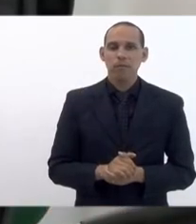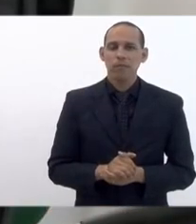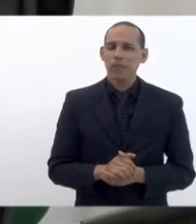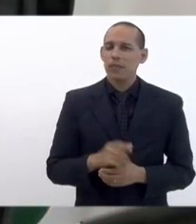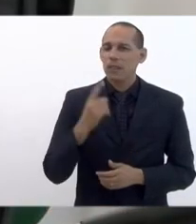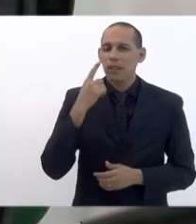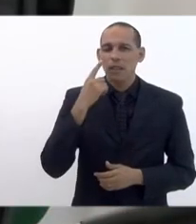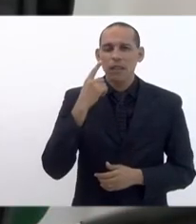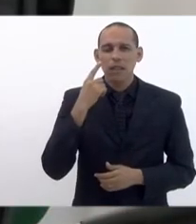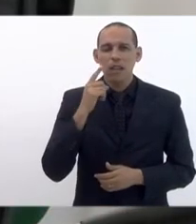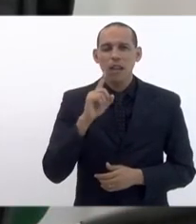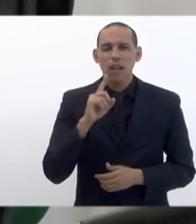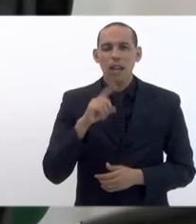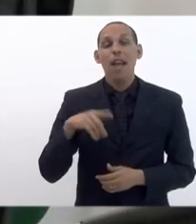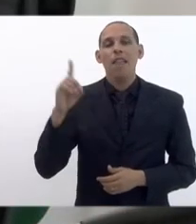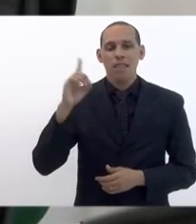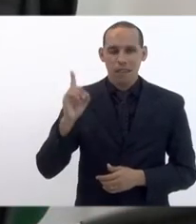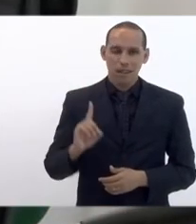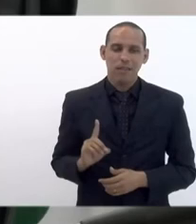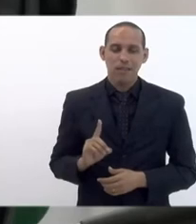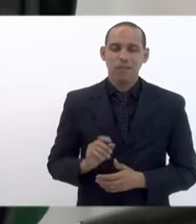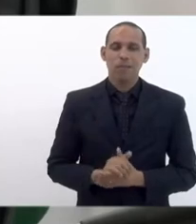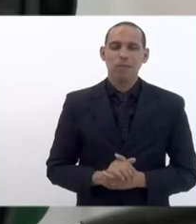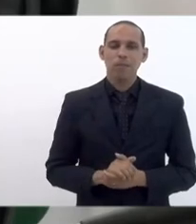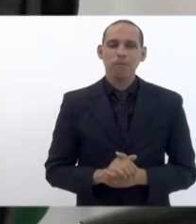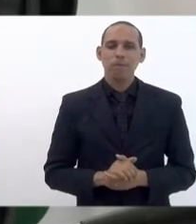André. Não, Dani Monteiro. Dani Monteiro. É só Dani Monteiro.